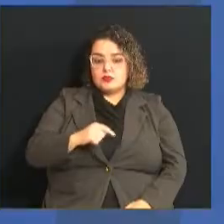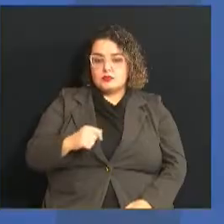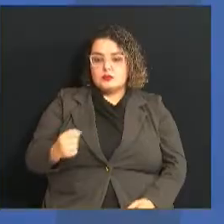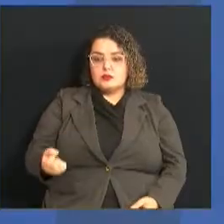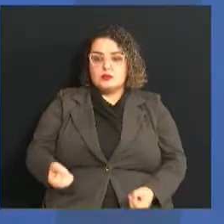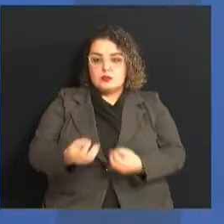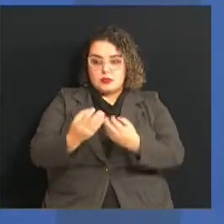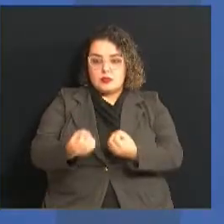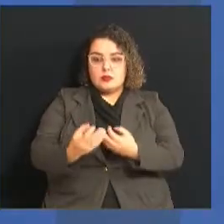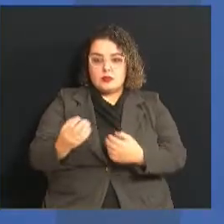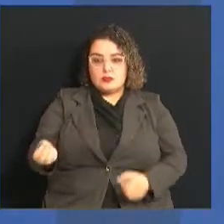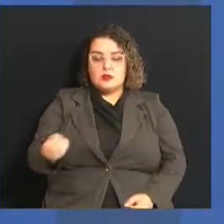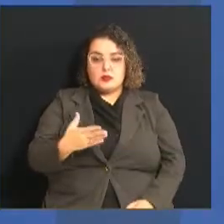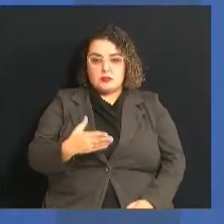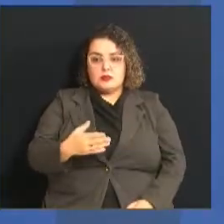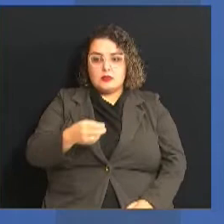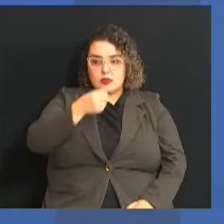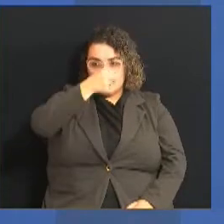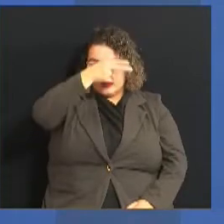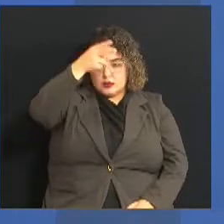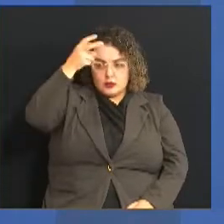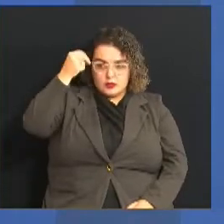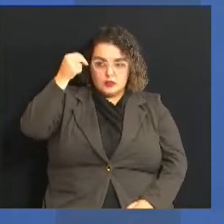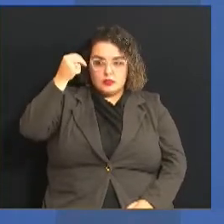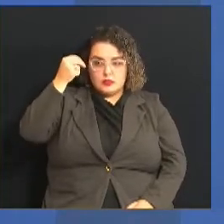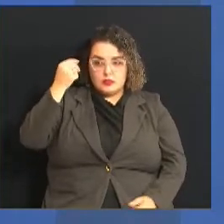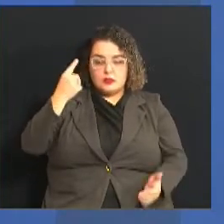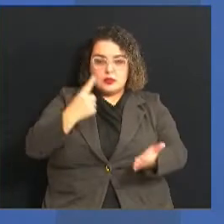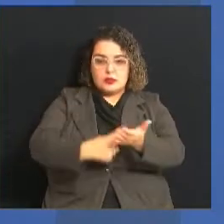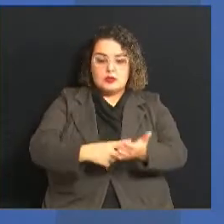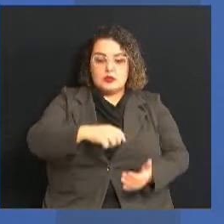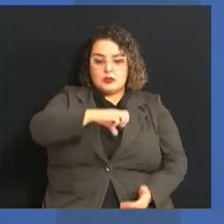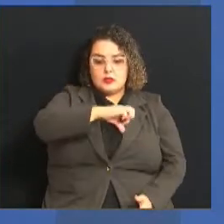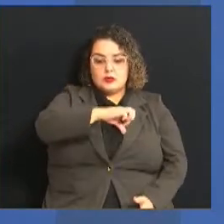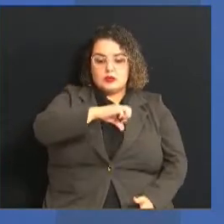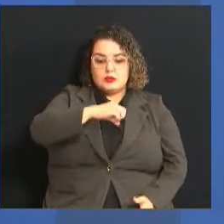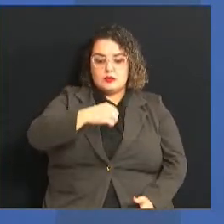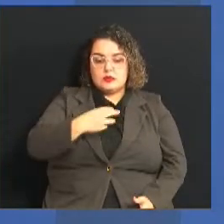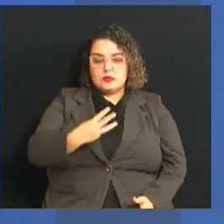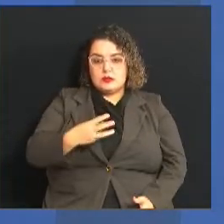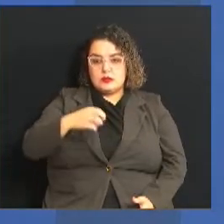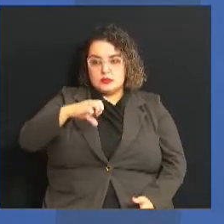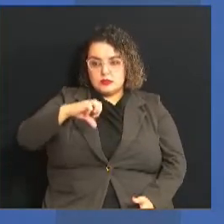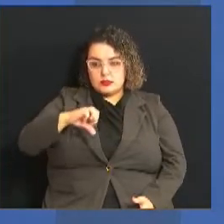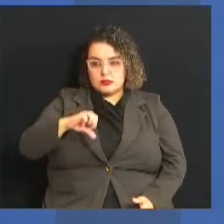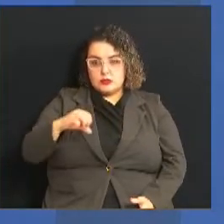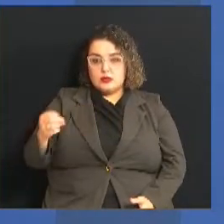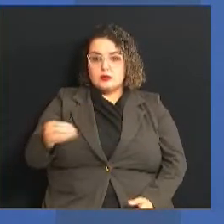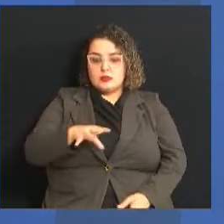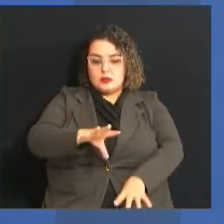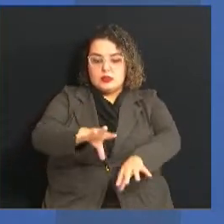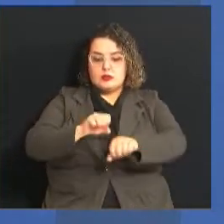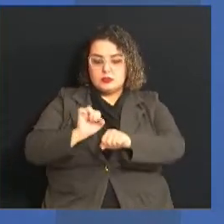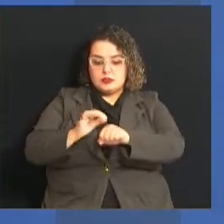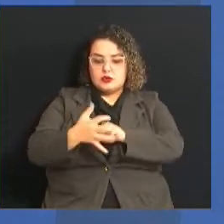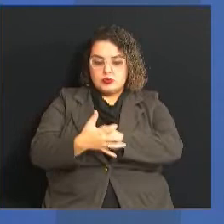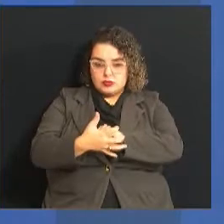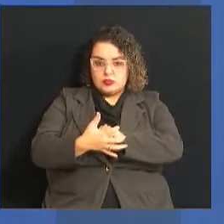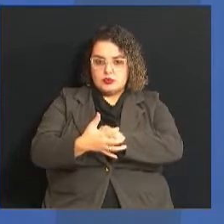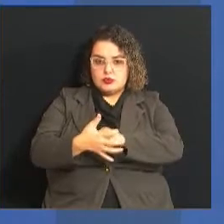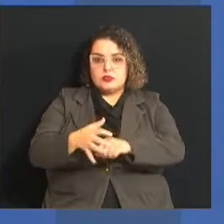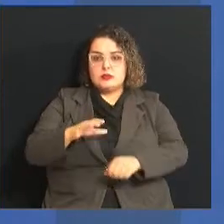boletim emitido pela Prefeitura, com um registro de 939 novos casos da Covid-19 na